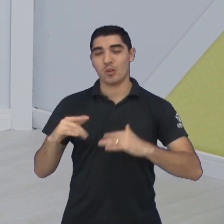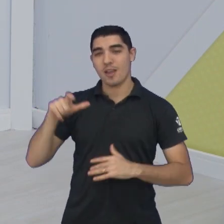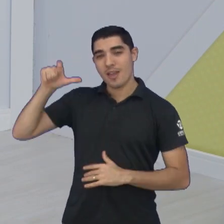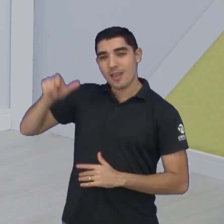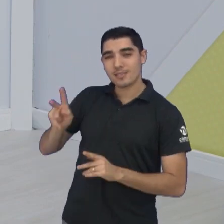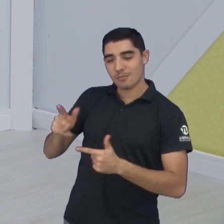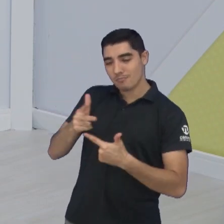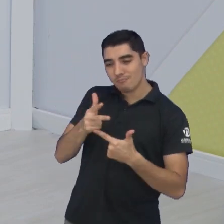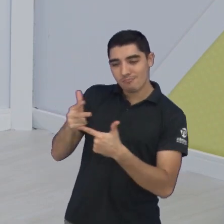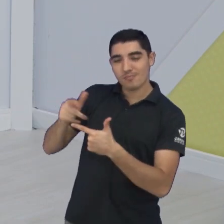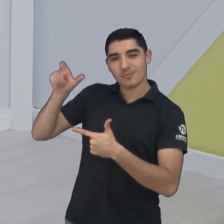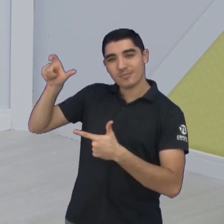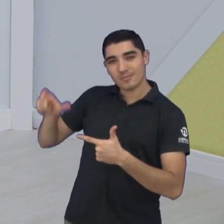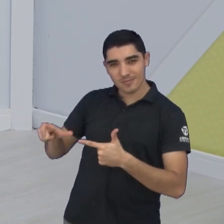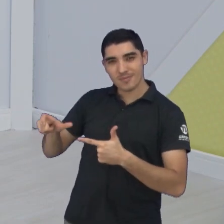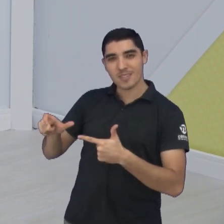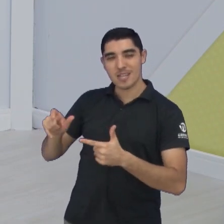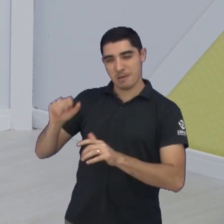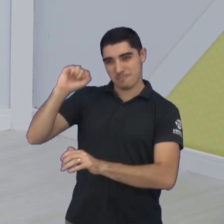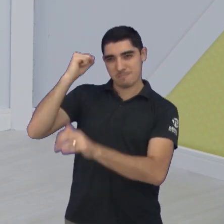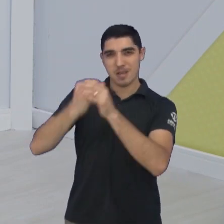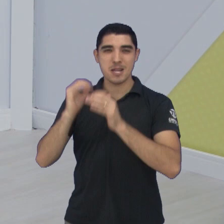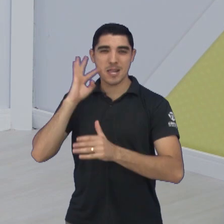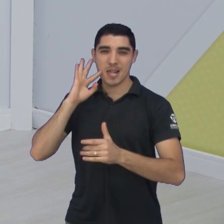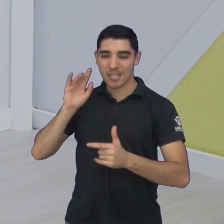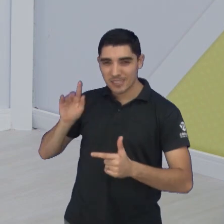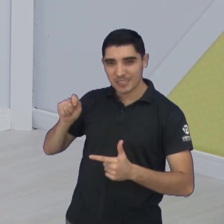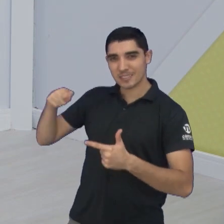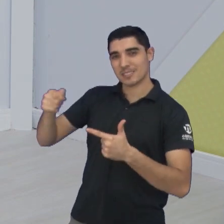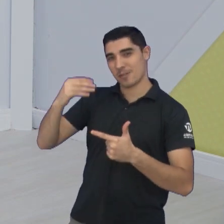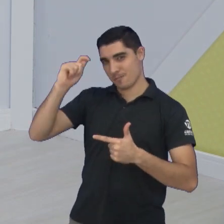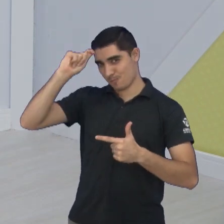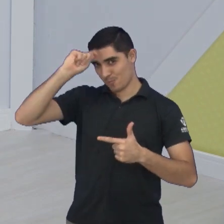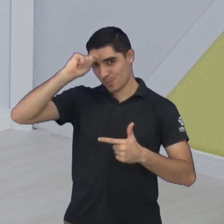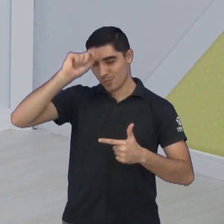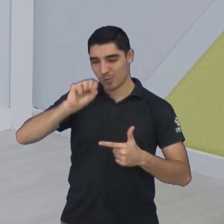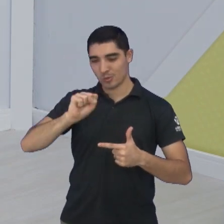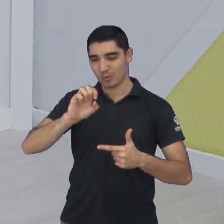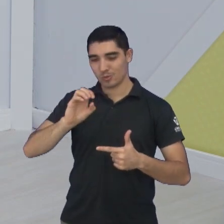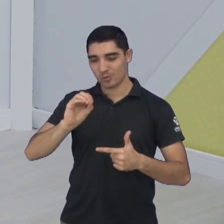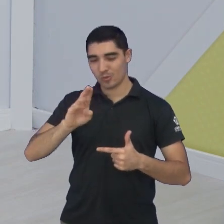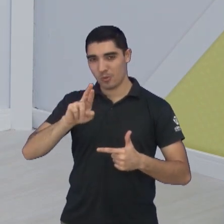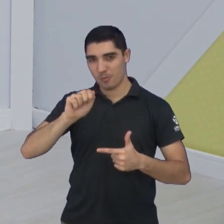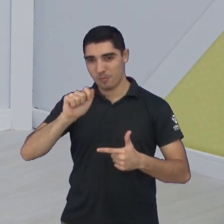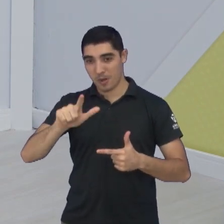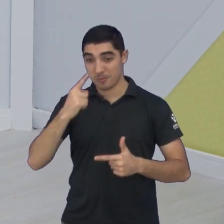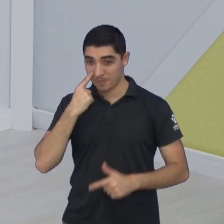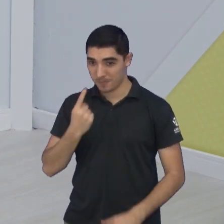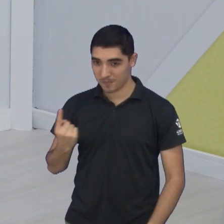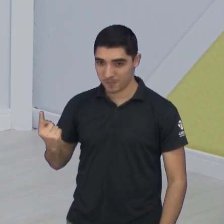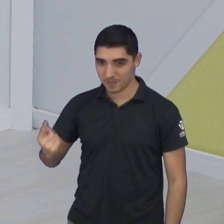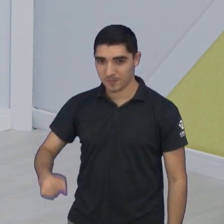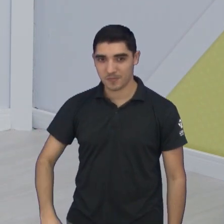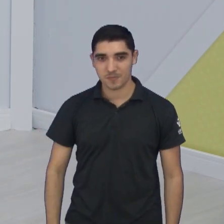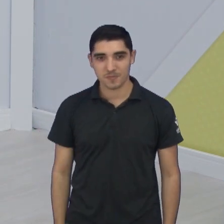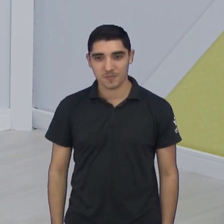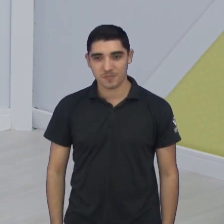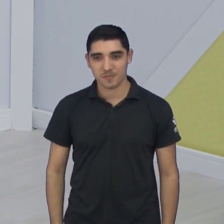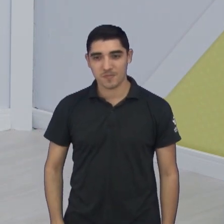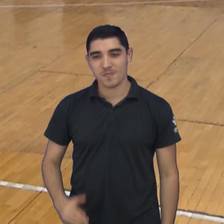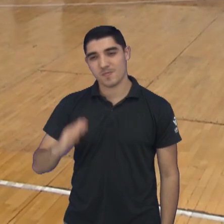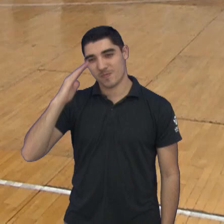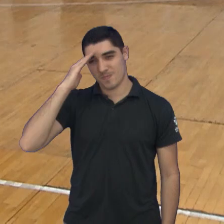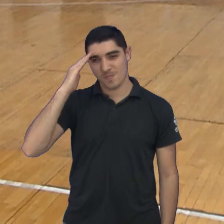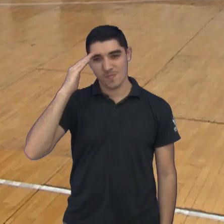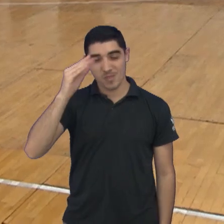ousadia e alegria do nosso basqueteiro, o José Sobral, o nosso Sobralzinho. Solta, Matheus! Fala, Vieira, Bruno